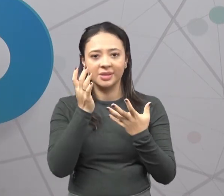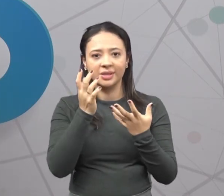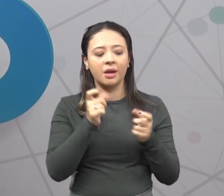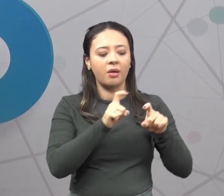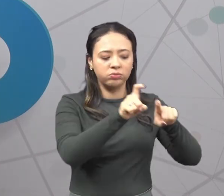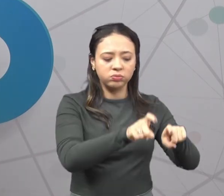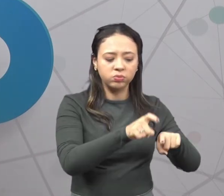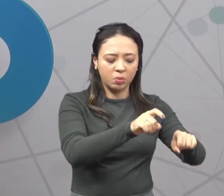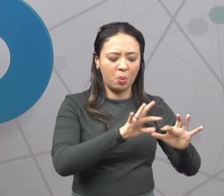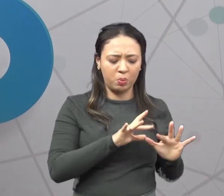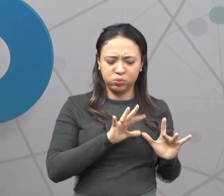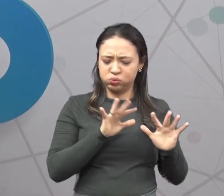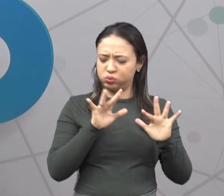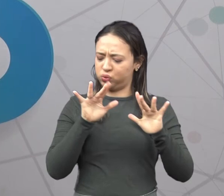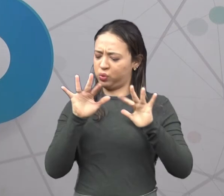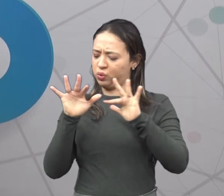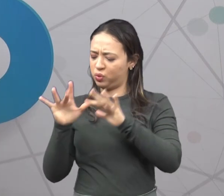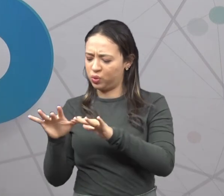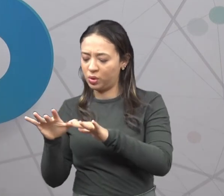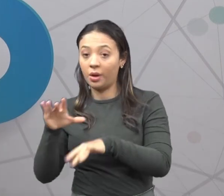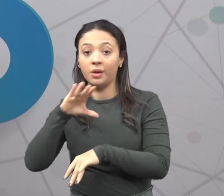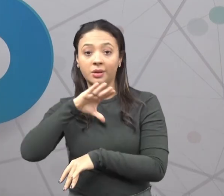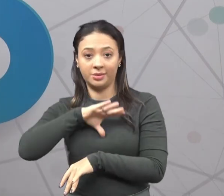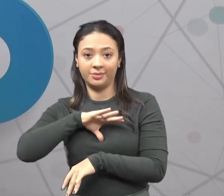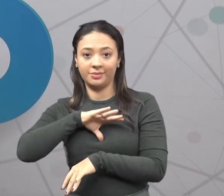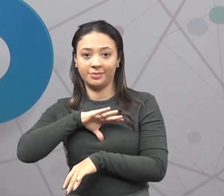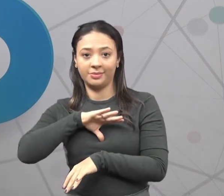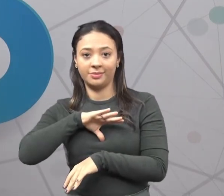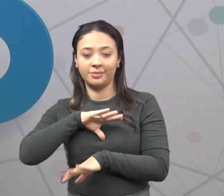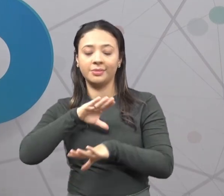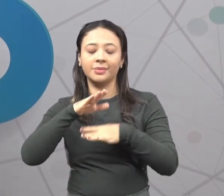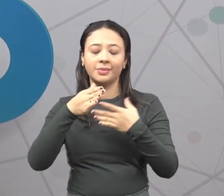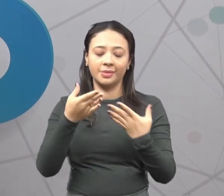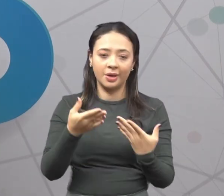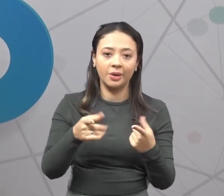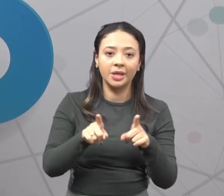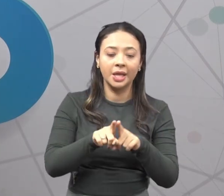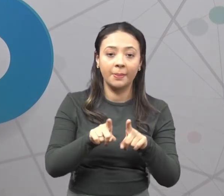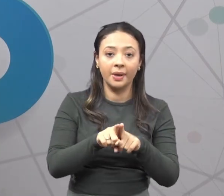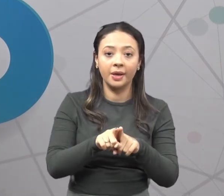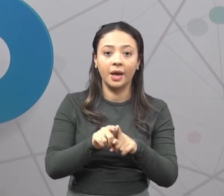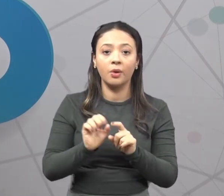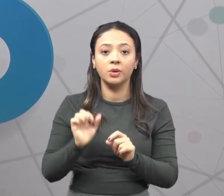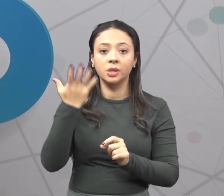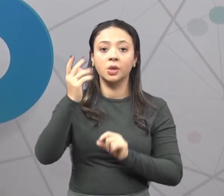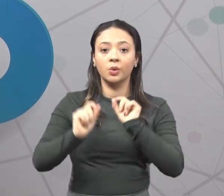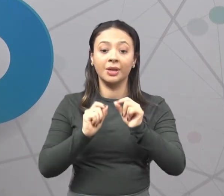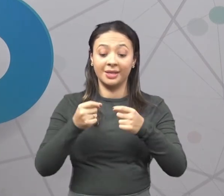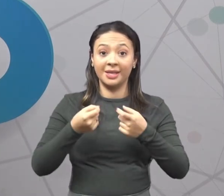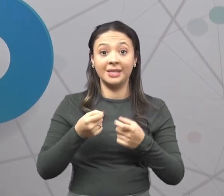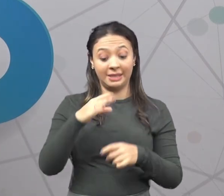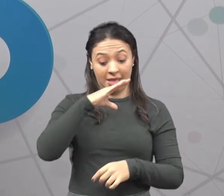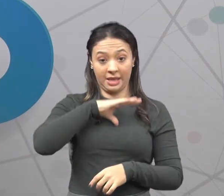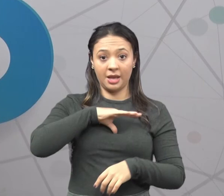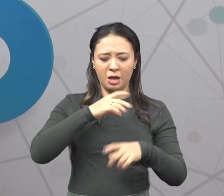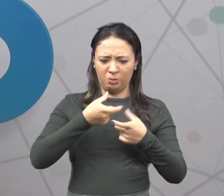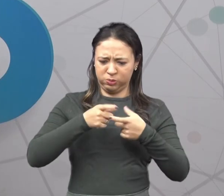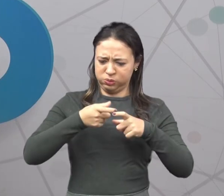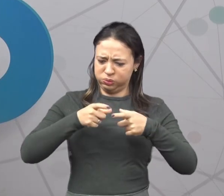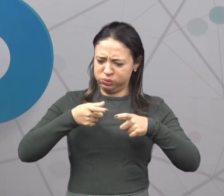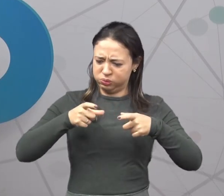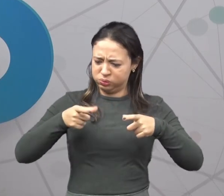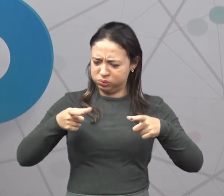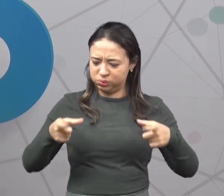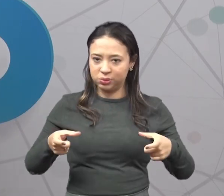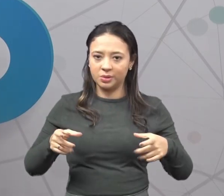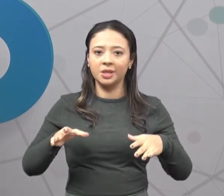a saírem do campo para a cidade, e isso fez com que a cidade fosse crescendo. Nós vemos toda